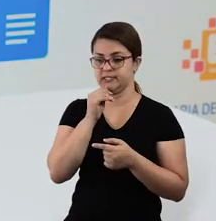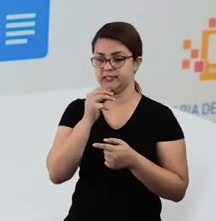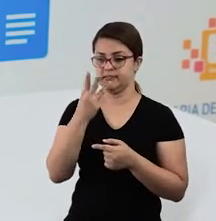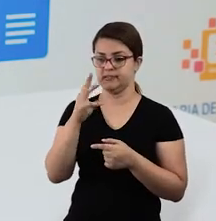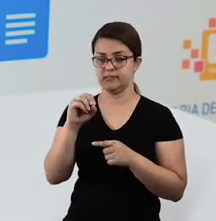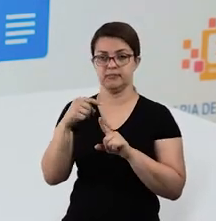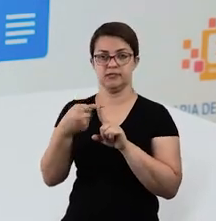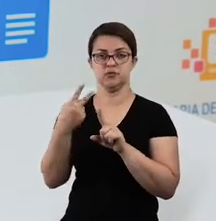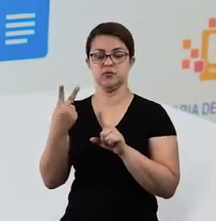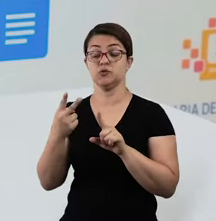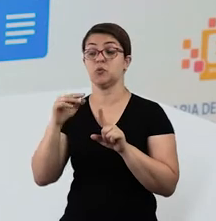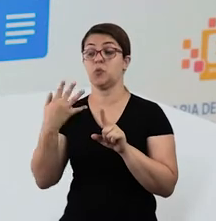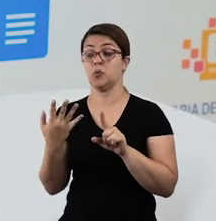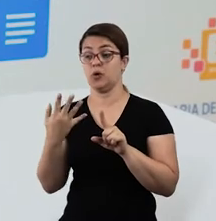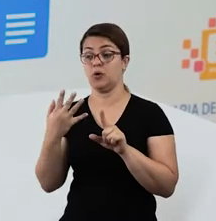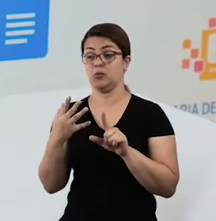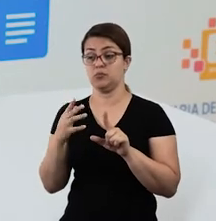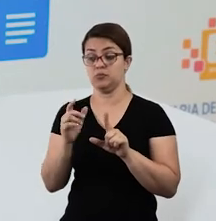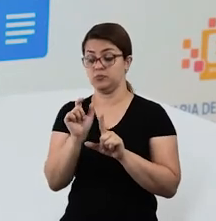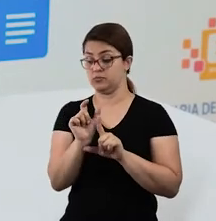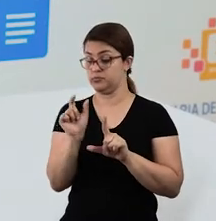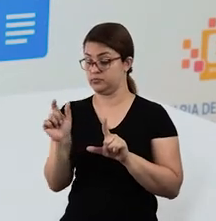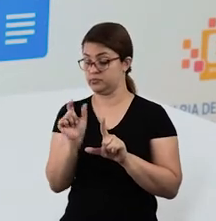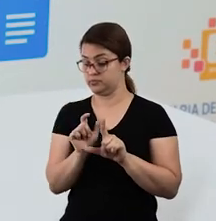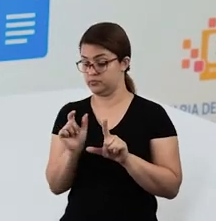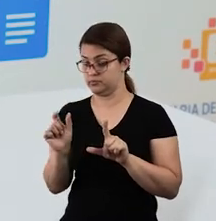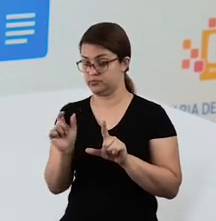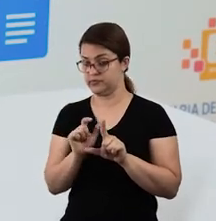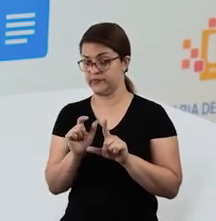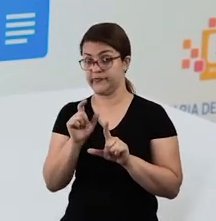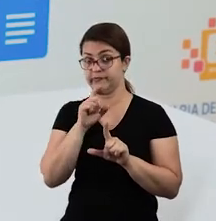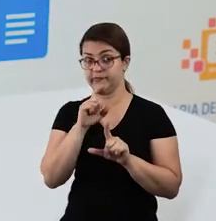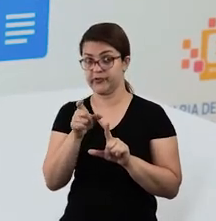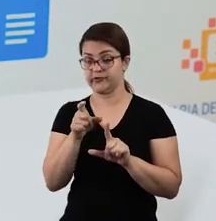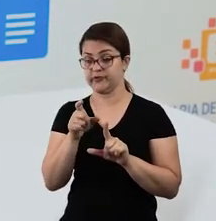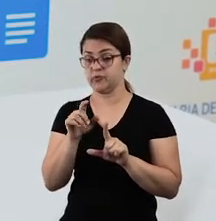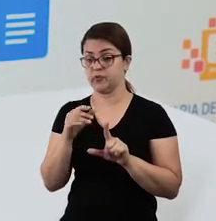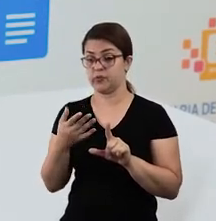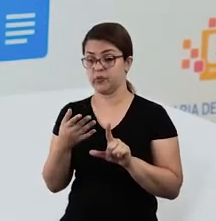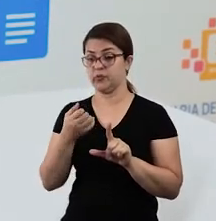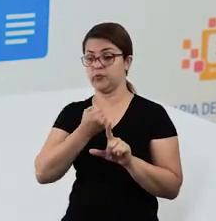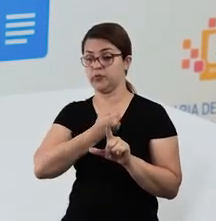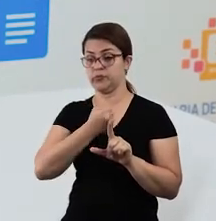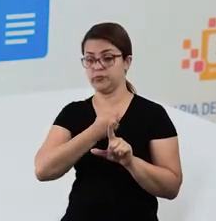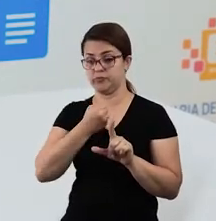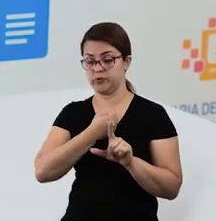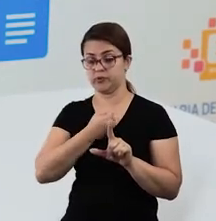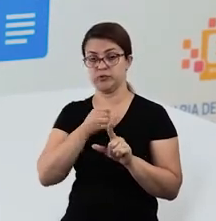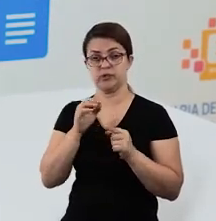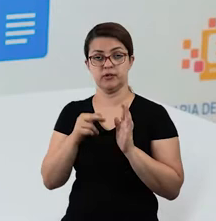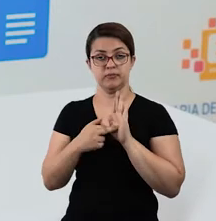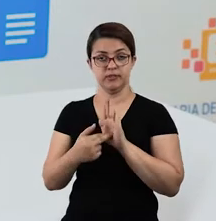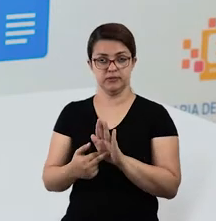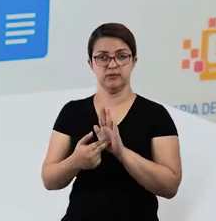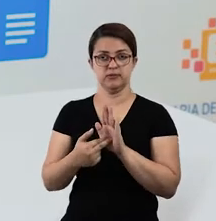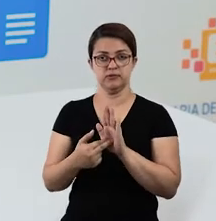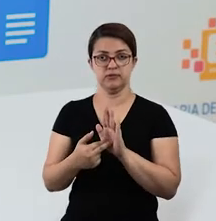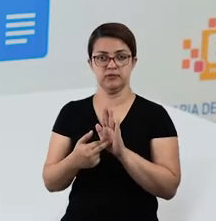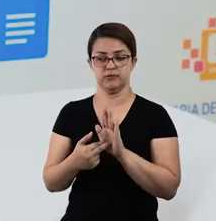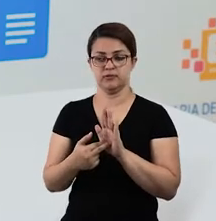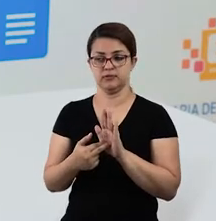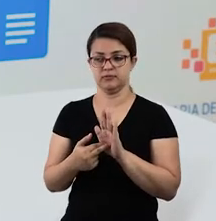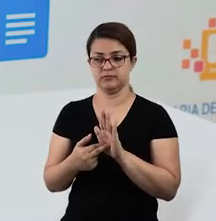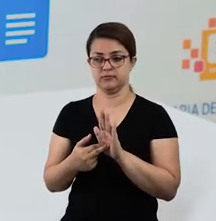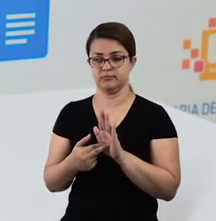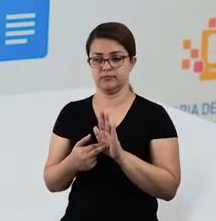exemplo, 30 mais 2 está decomposto, está pintado de verde. Quais desses números representa esse